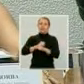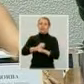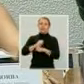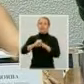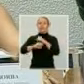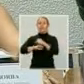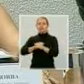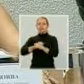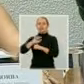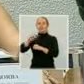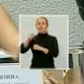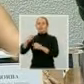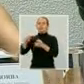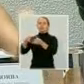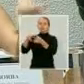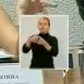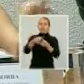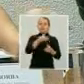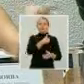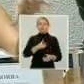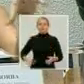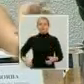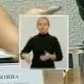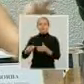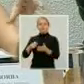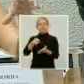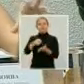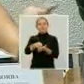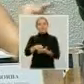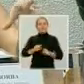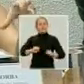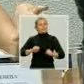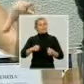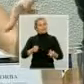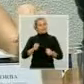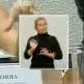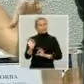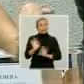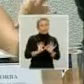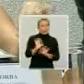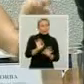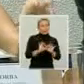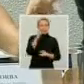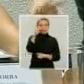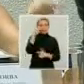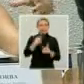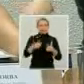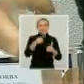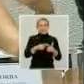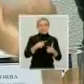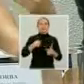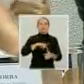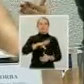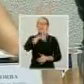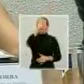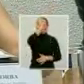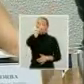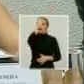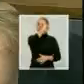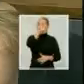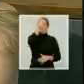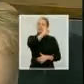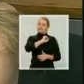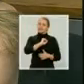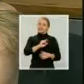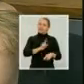FNDE, IBC e Fundação foram tentando ajeitar esses problemas que a gente ia aprendendo à medida que a gente